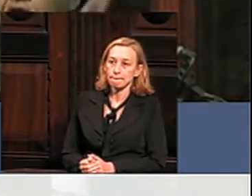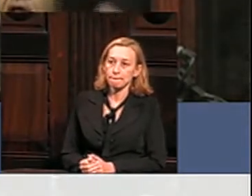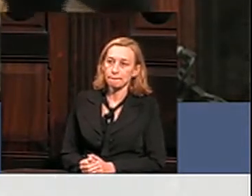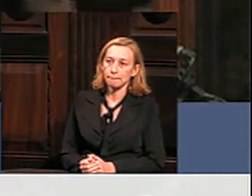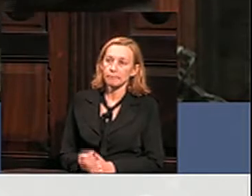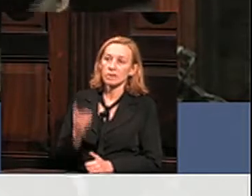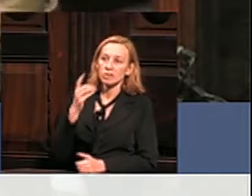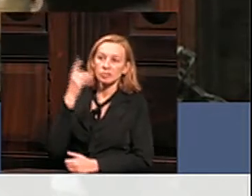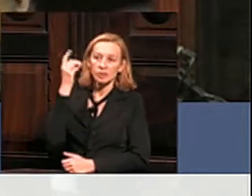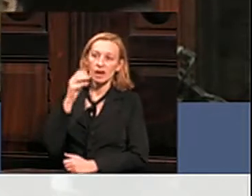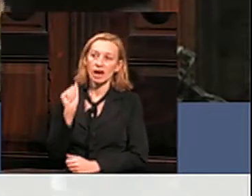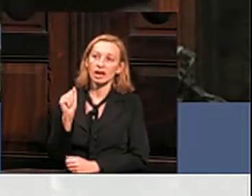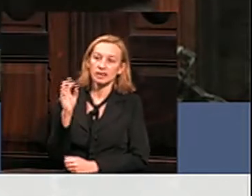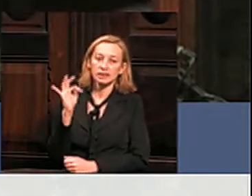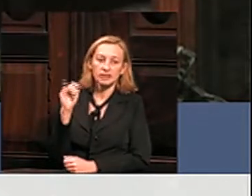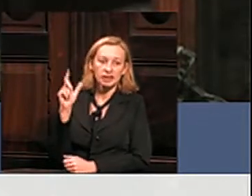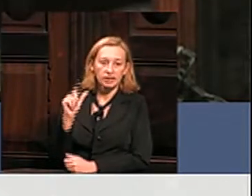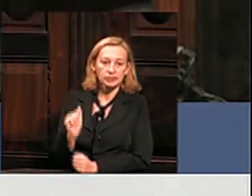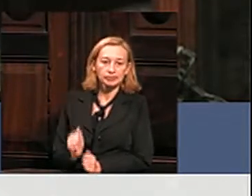Átila Nunes.